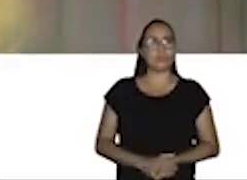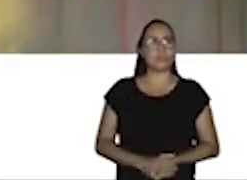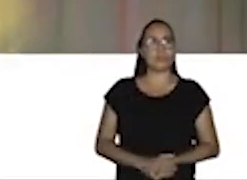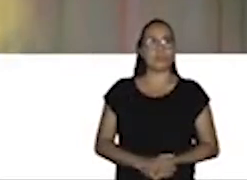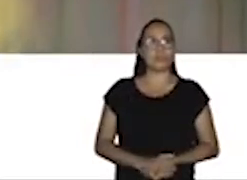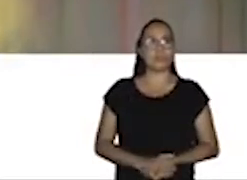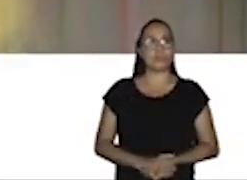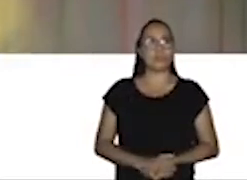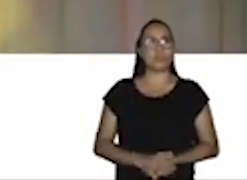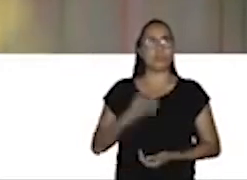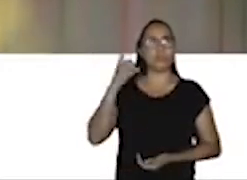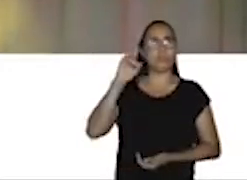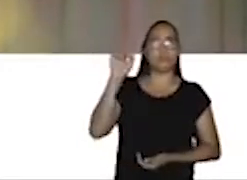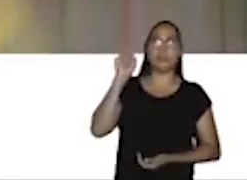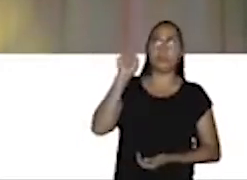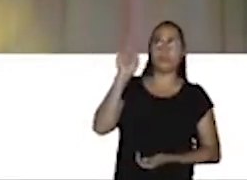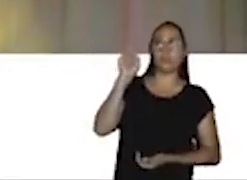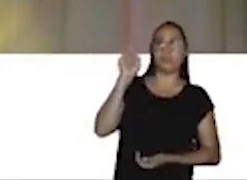Será Ele